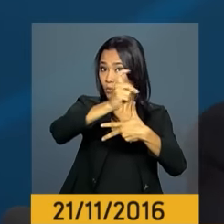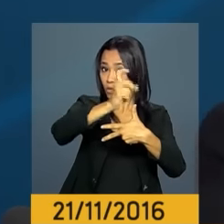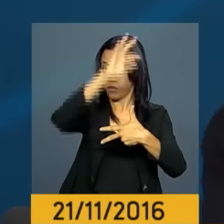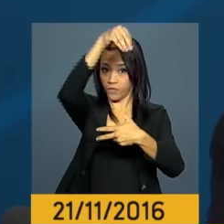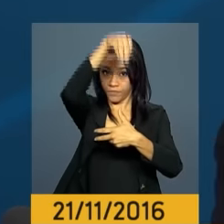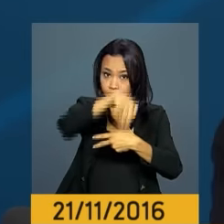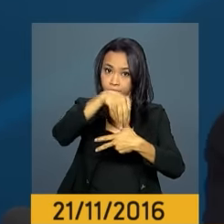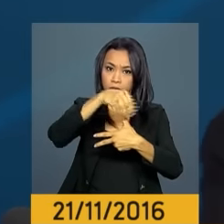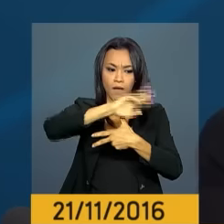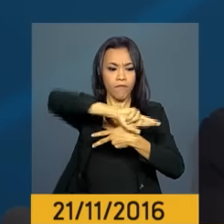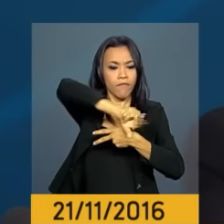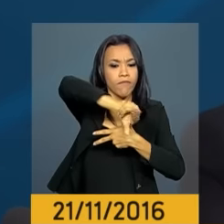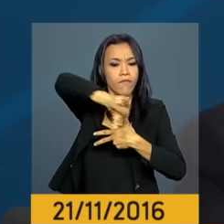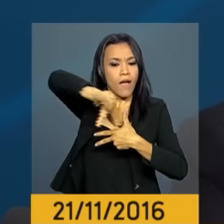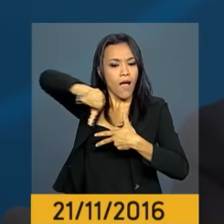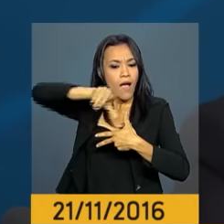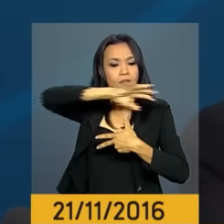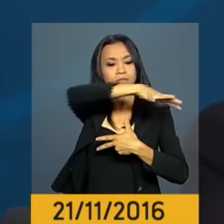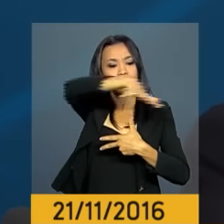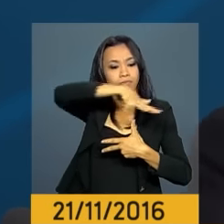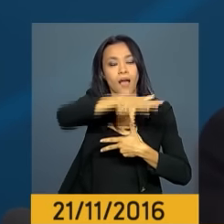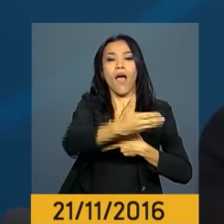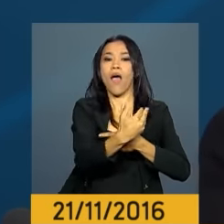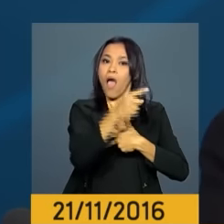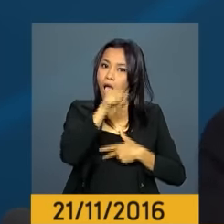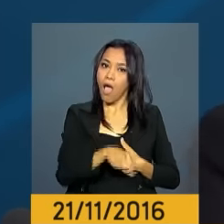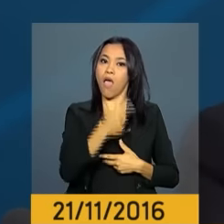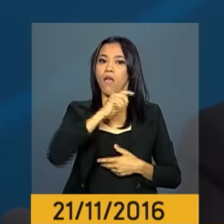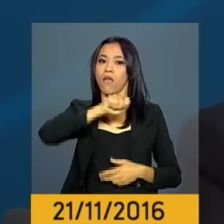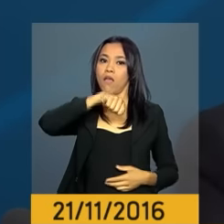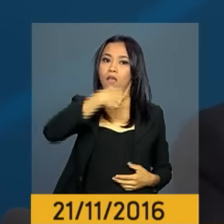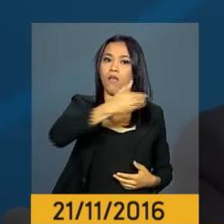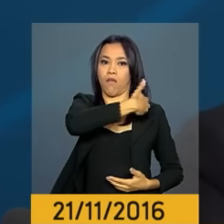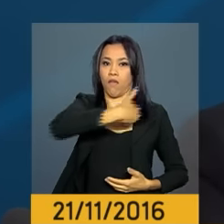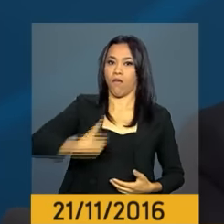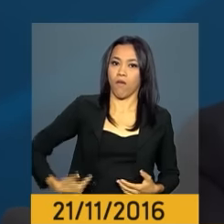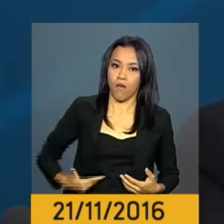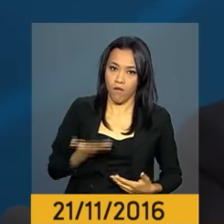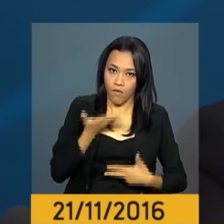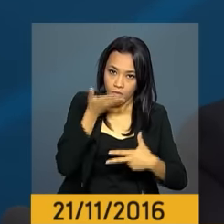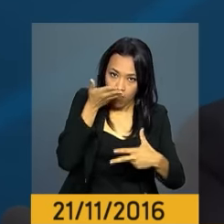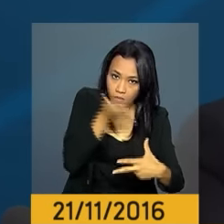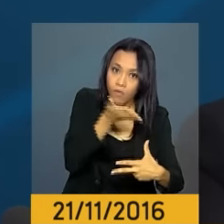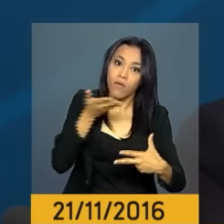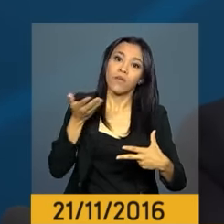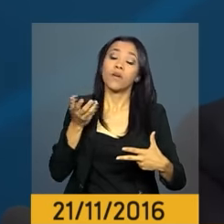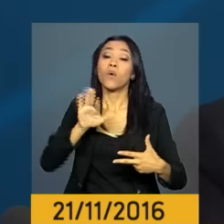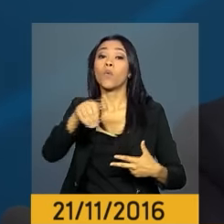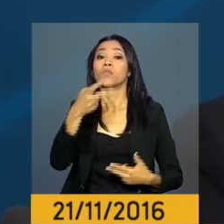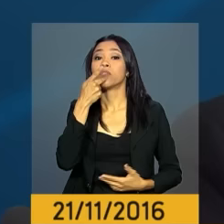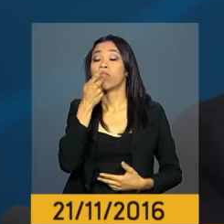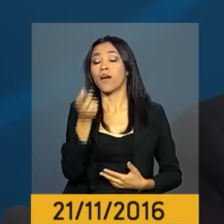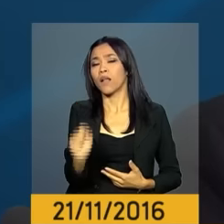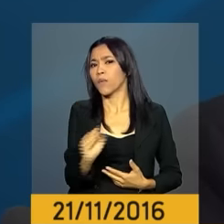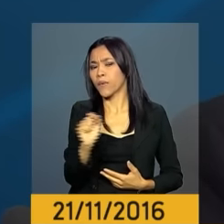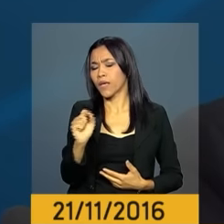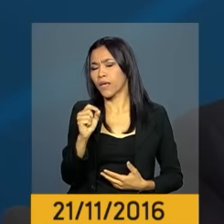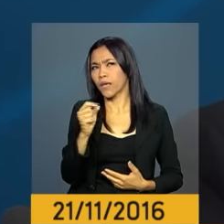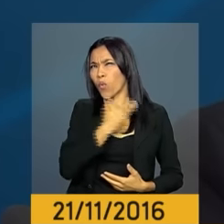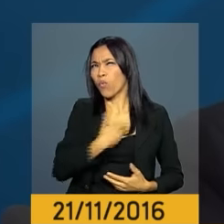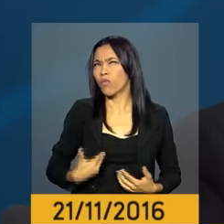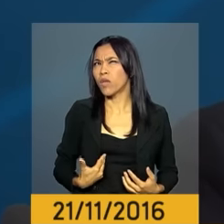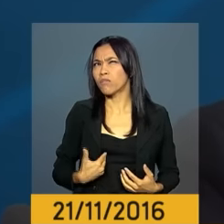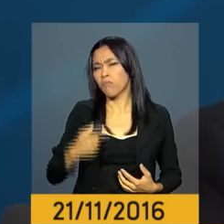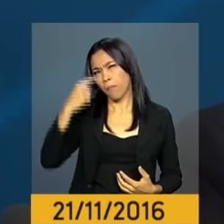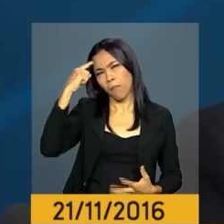que tradicionalmente se costuma dizer ou chamar como governo. Quando você fala em governo, A primeira ideia que as